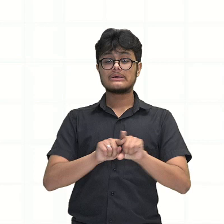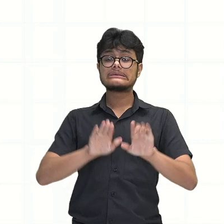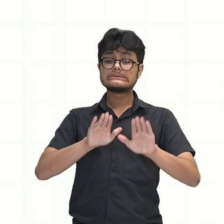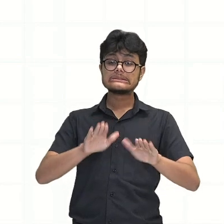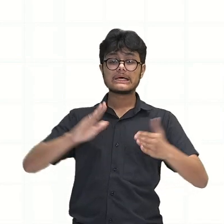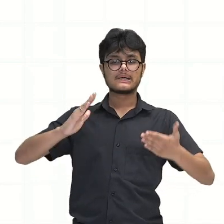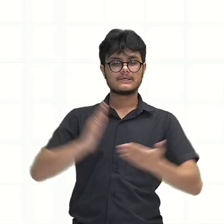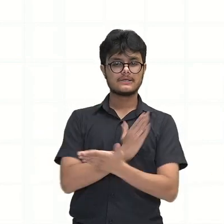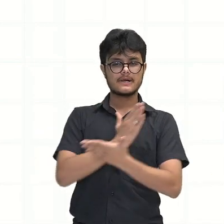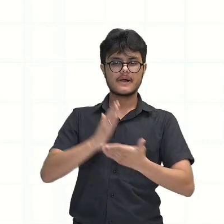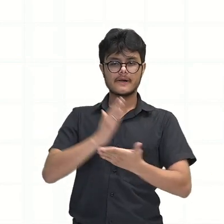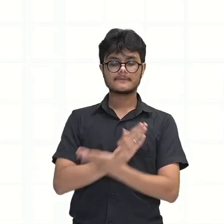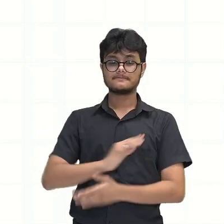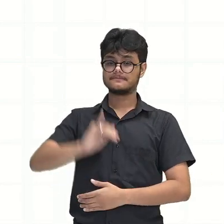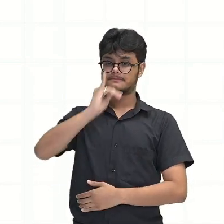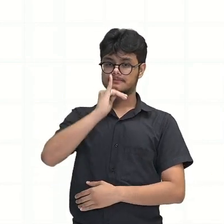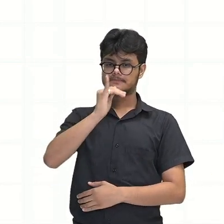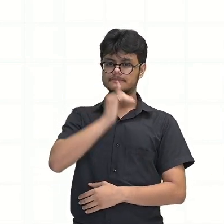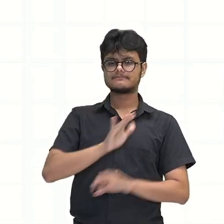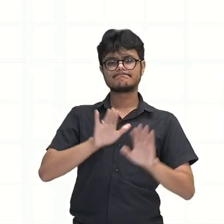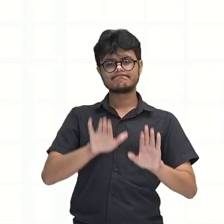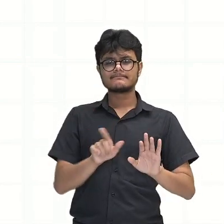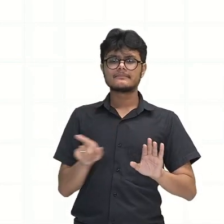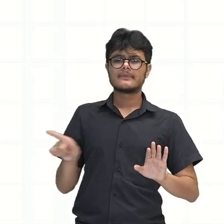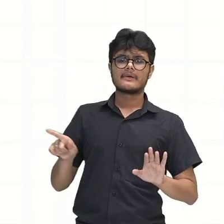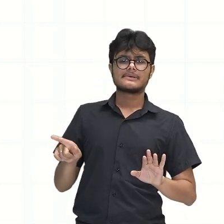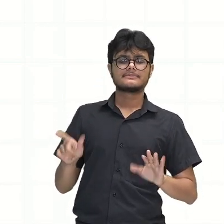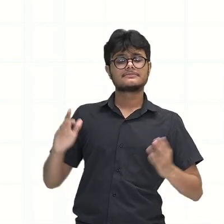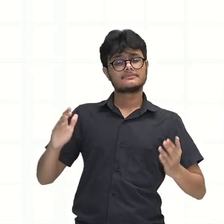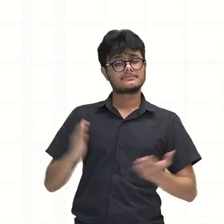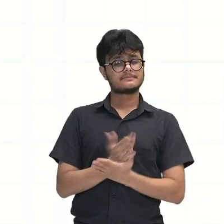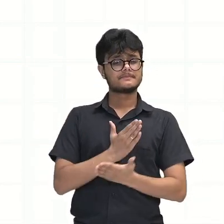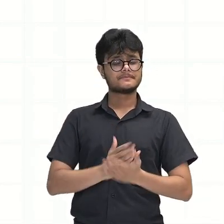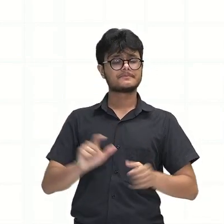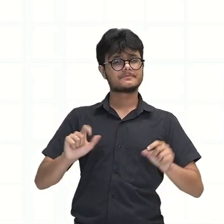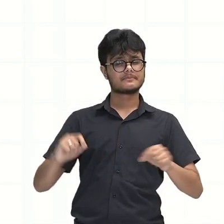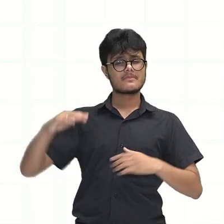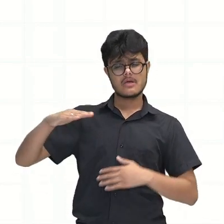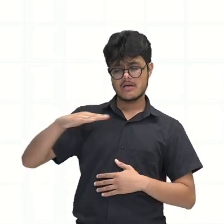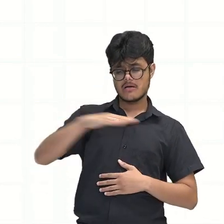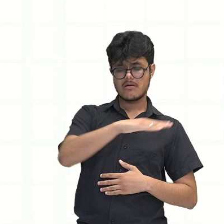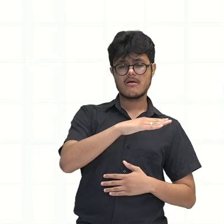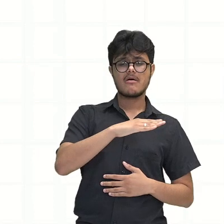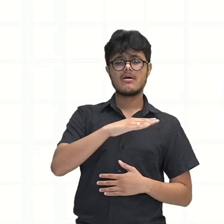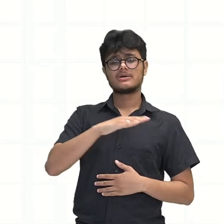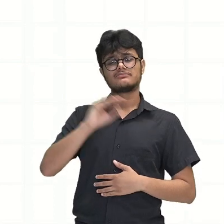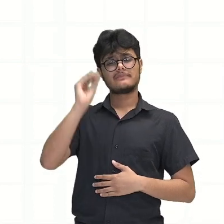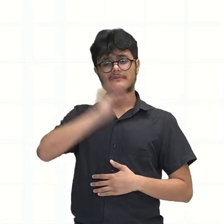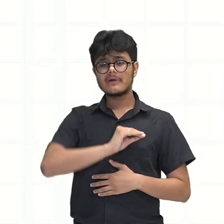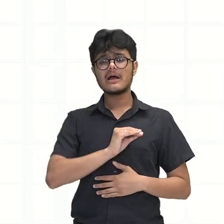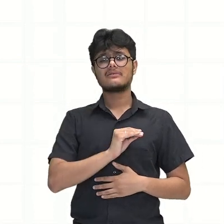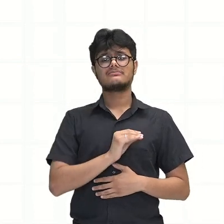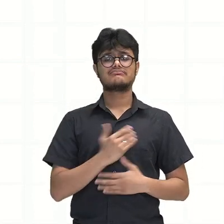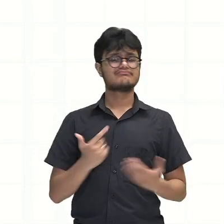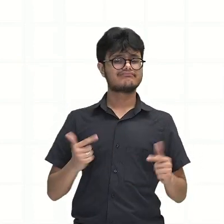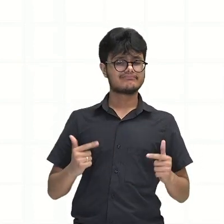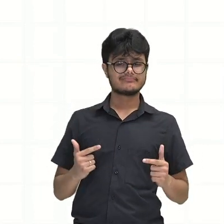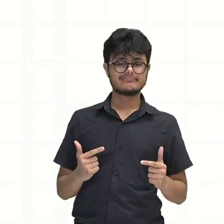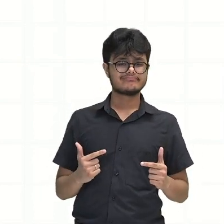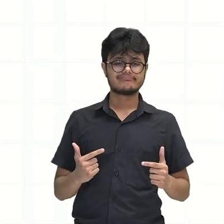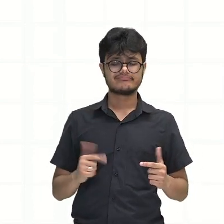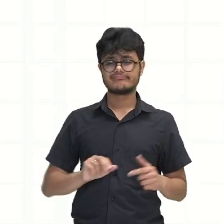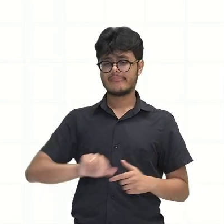de tudo isso, nós também temos uma ineficiência no transporte. Porque com tudo isso, ele não se